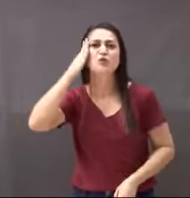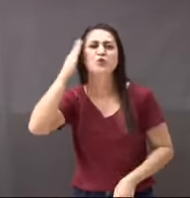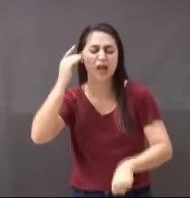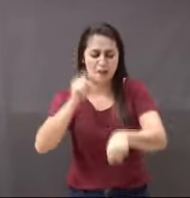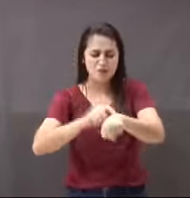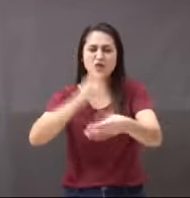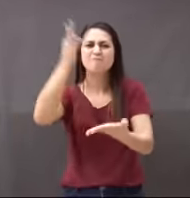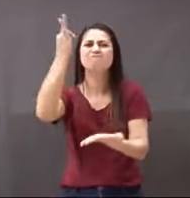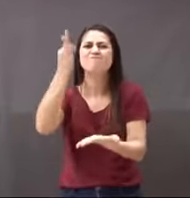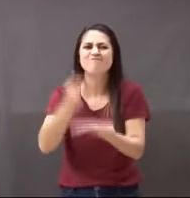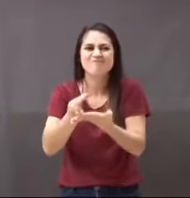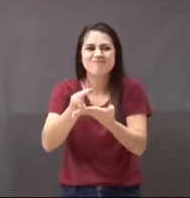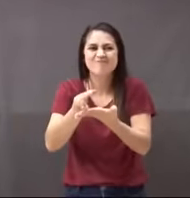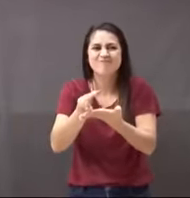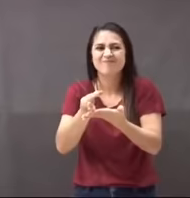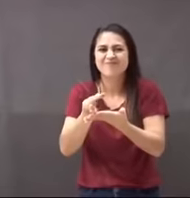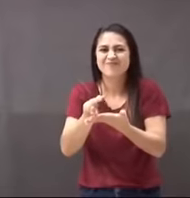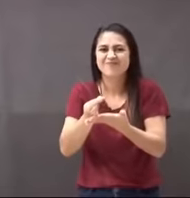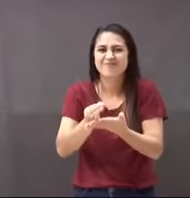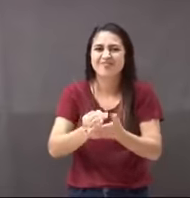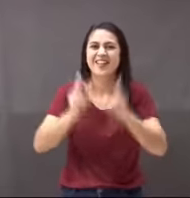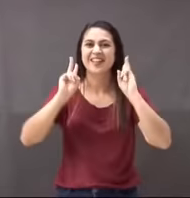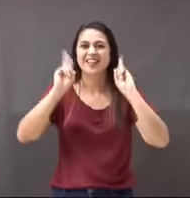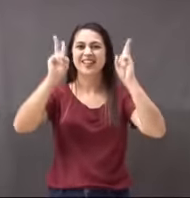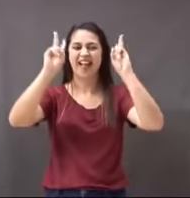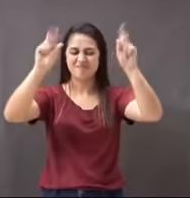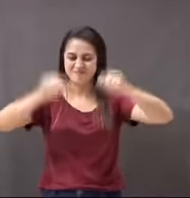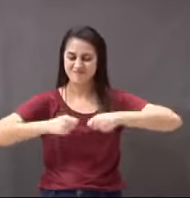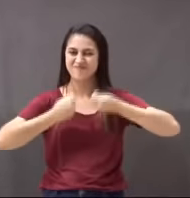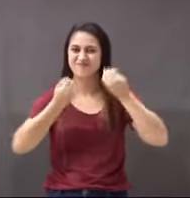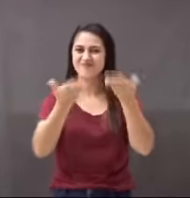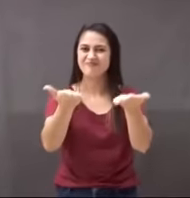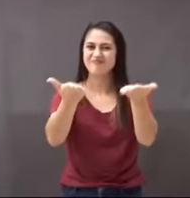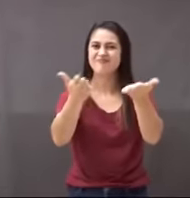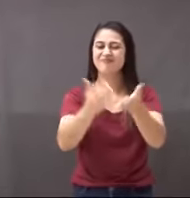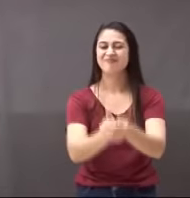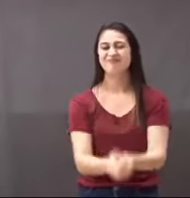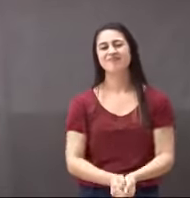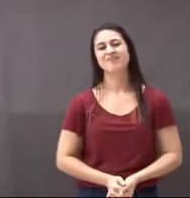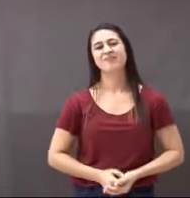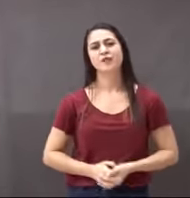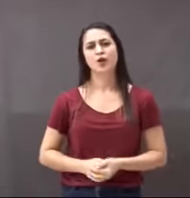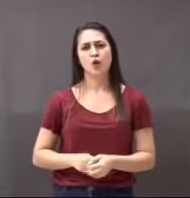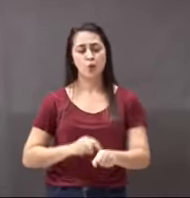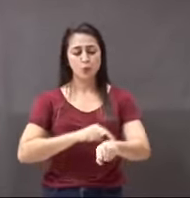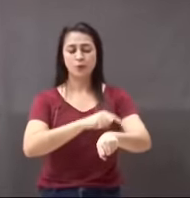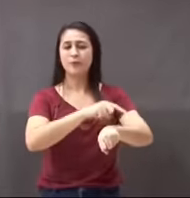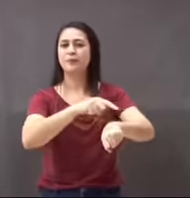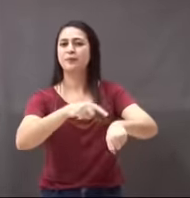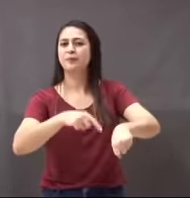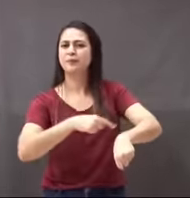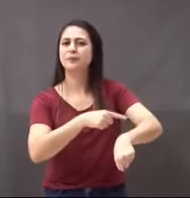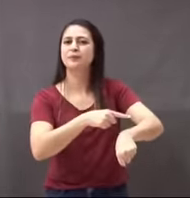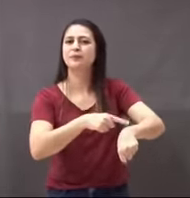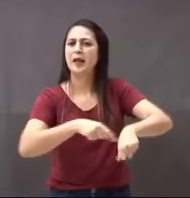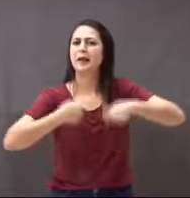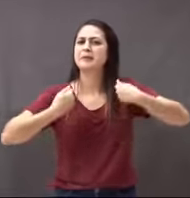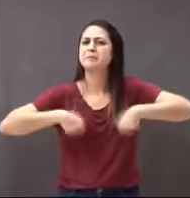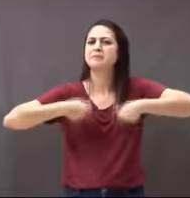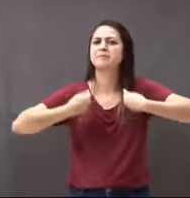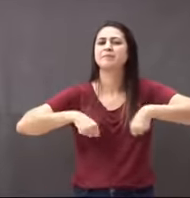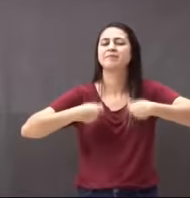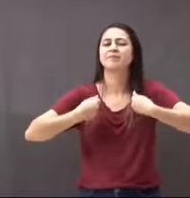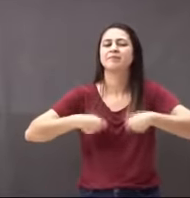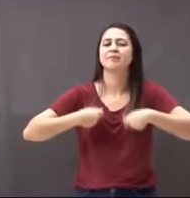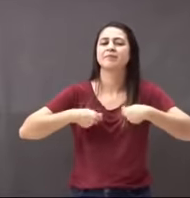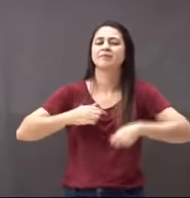tempo certo da vitória te entregar. Esse tempo é